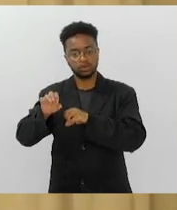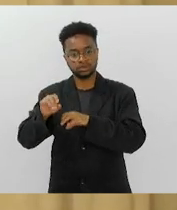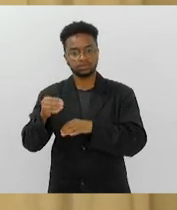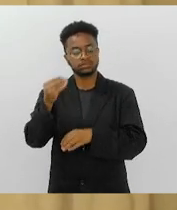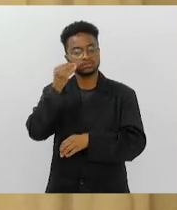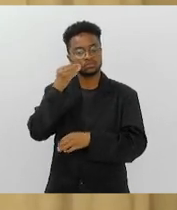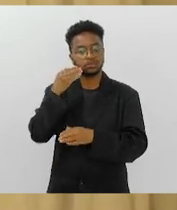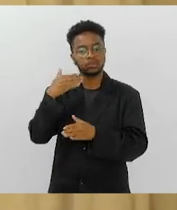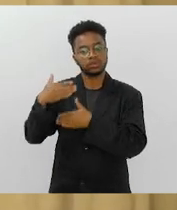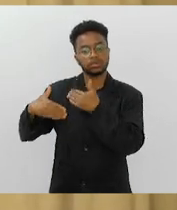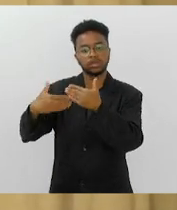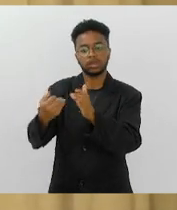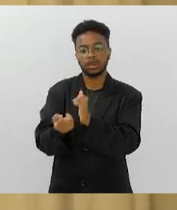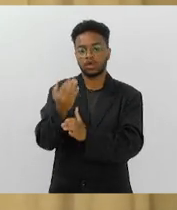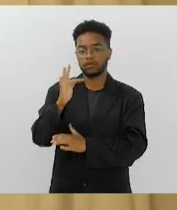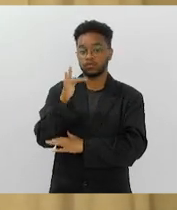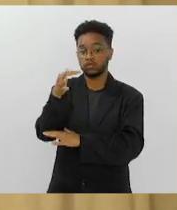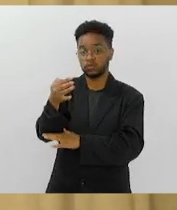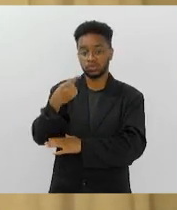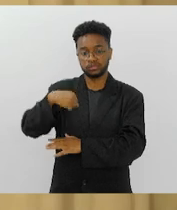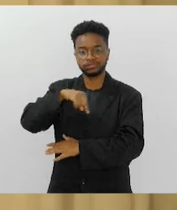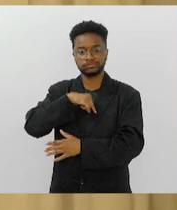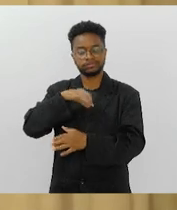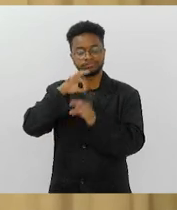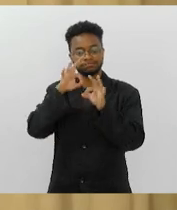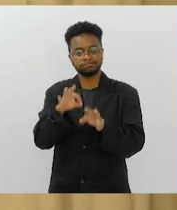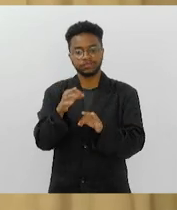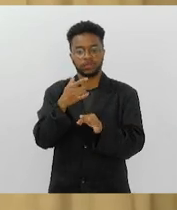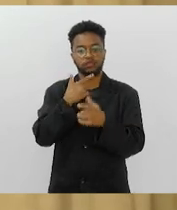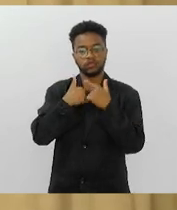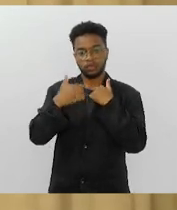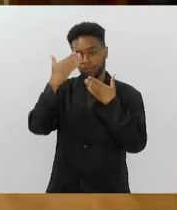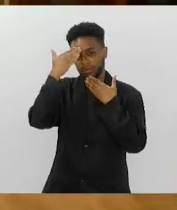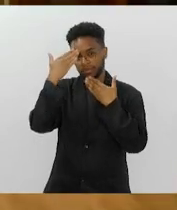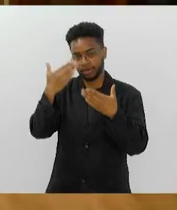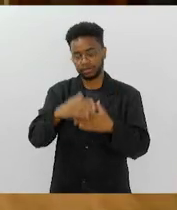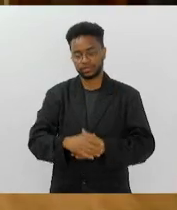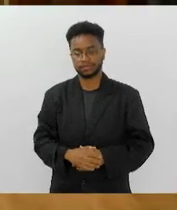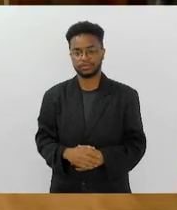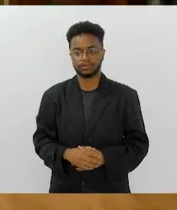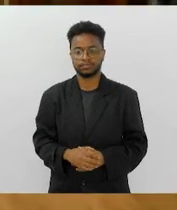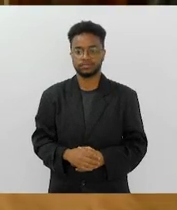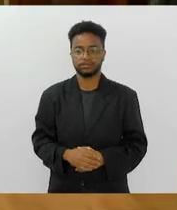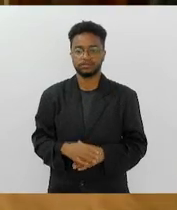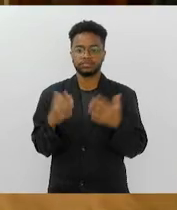construir esse futuro que todos nós desejamos. Muitíssimo obrigado.